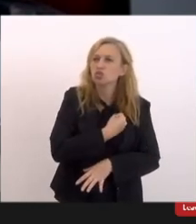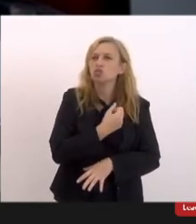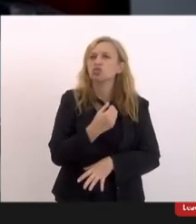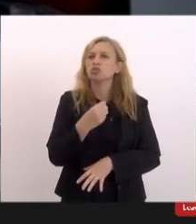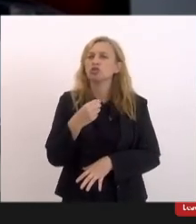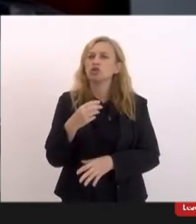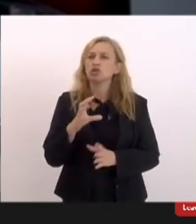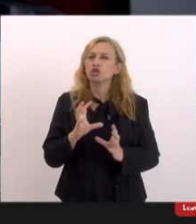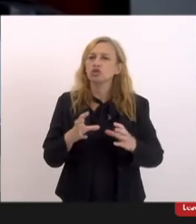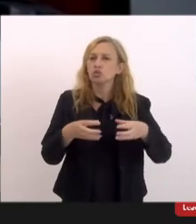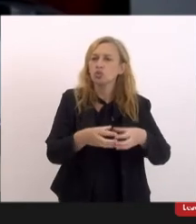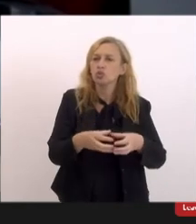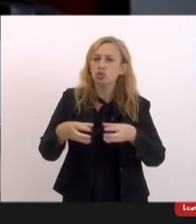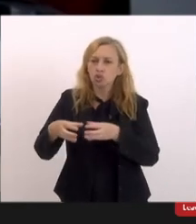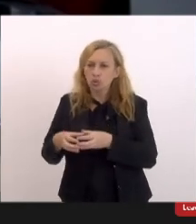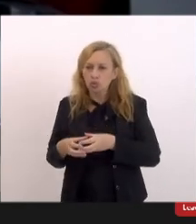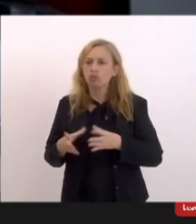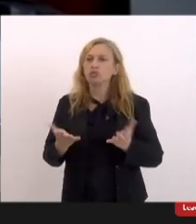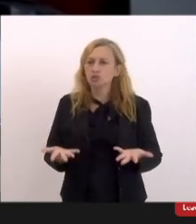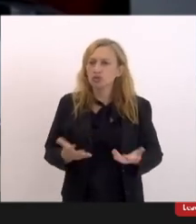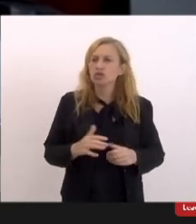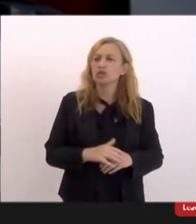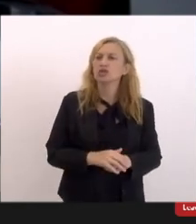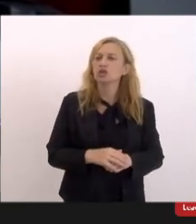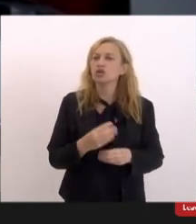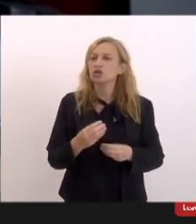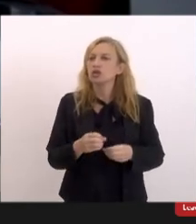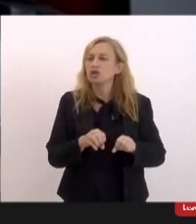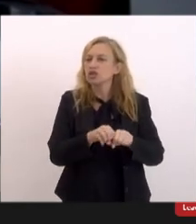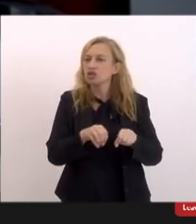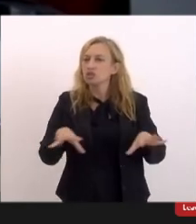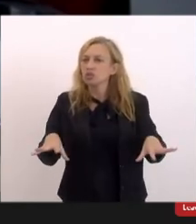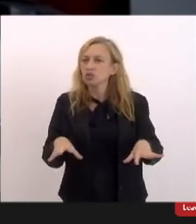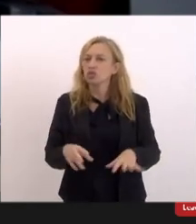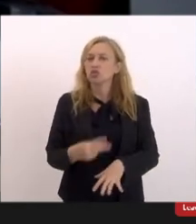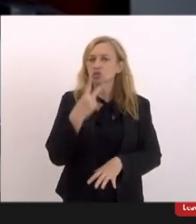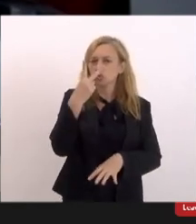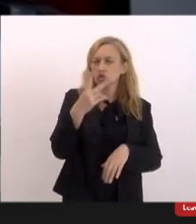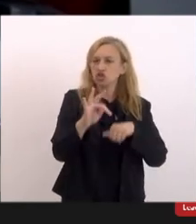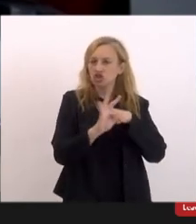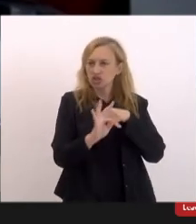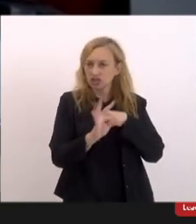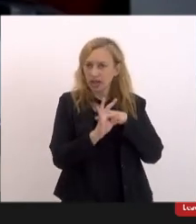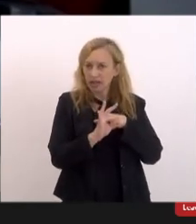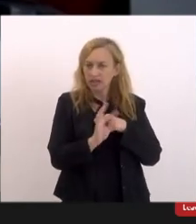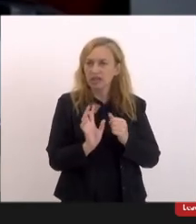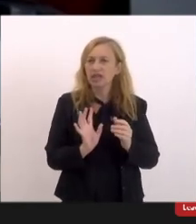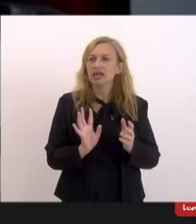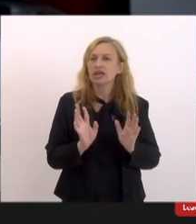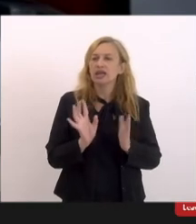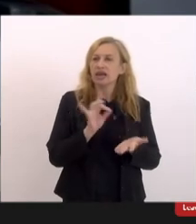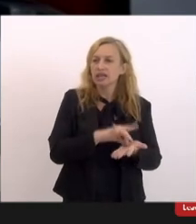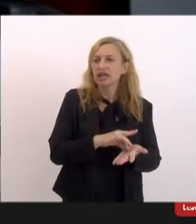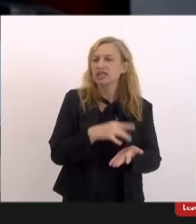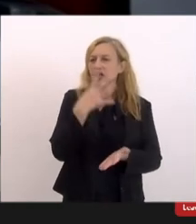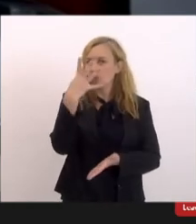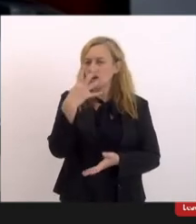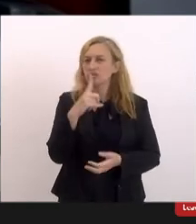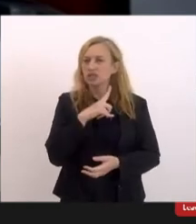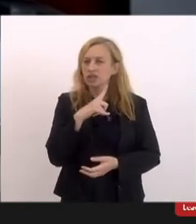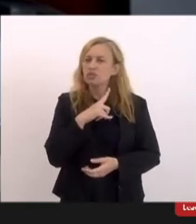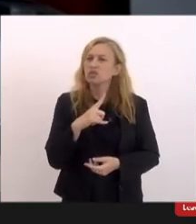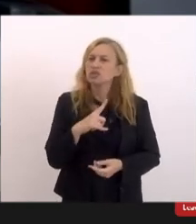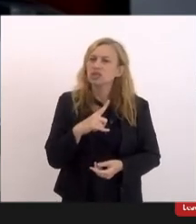núcleos, do número de equipes. O NAPES de Friburgo, que foi citado aí com dois técnicos, em realidade nós temos quatro,